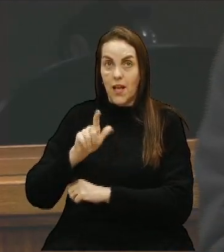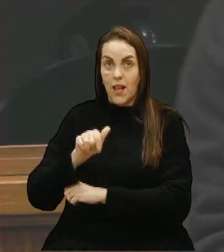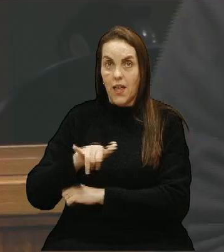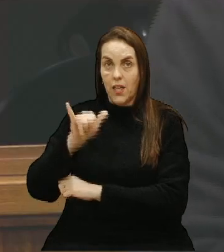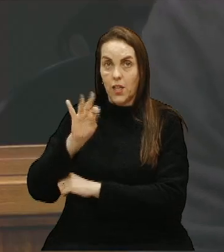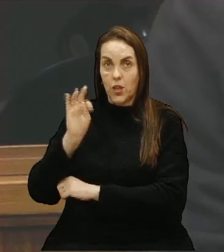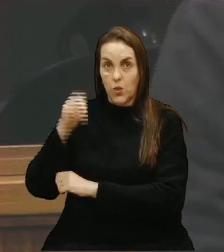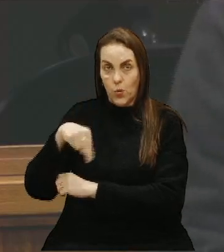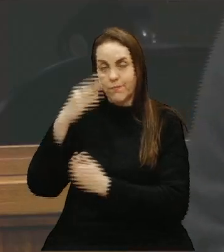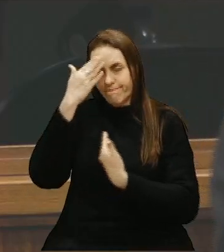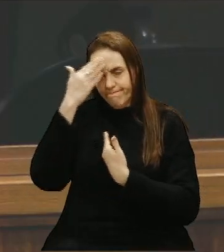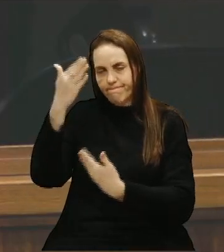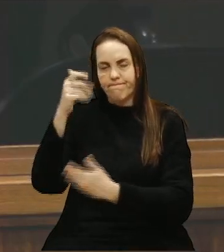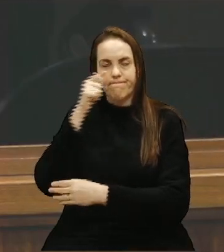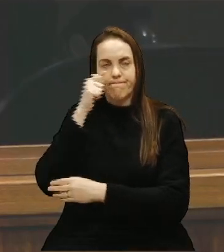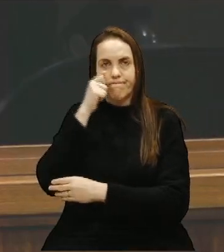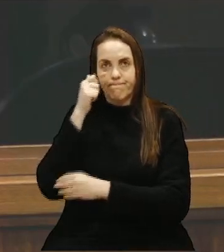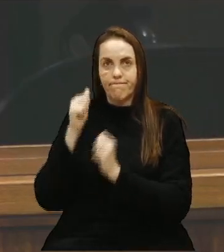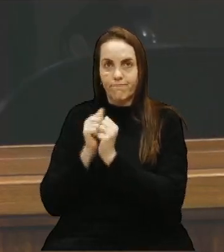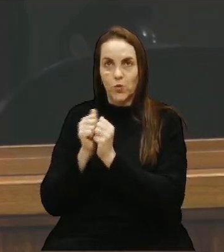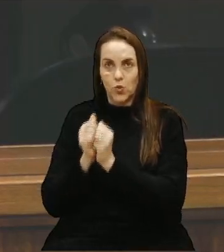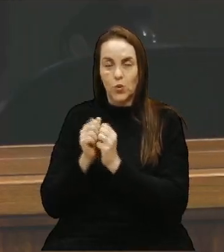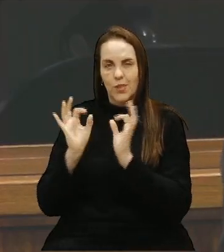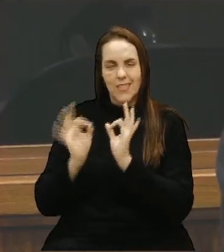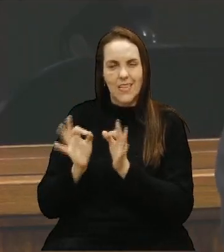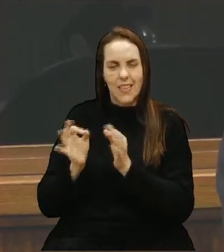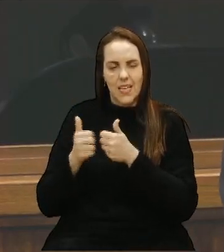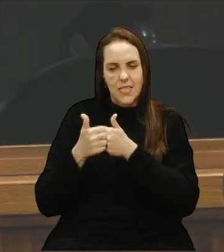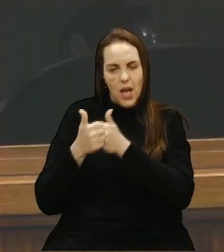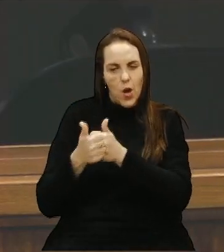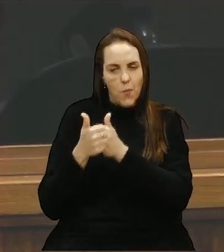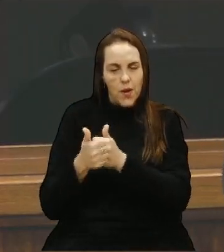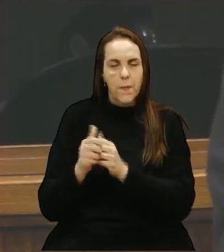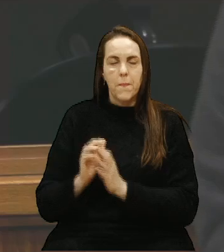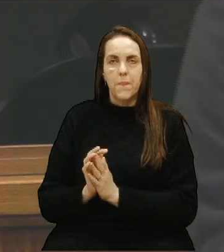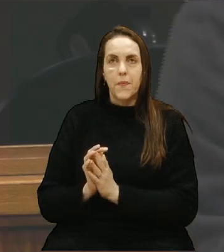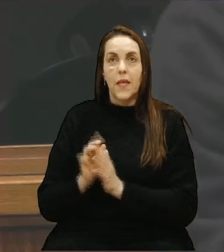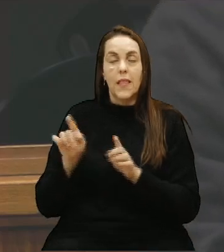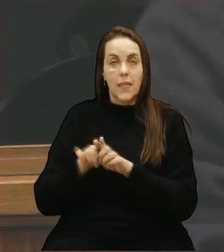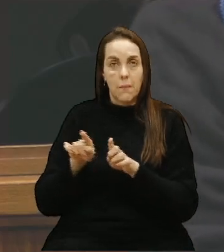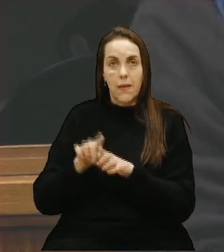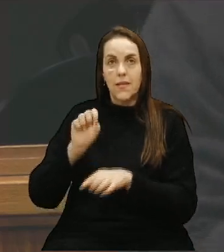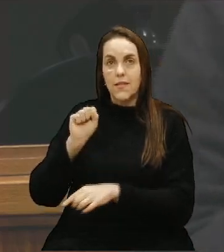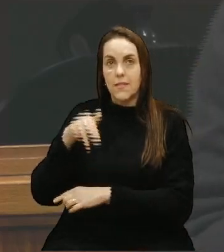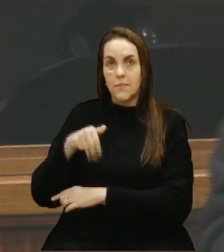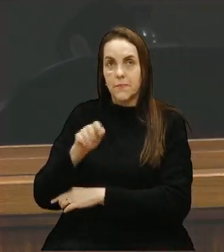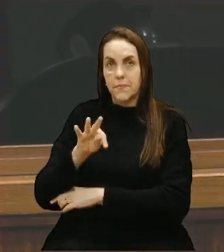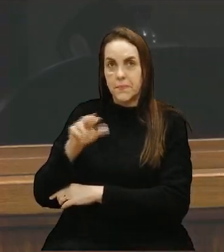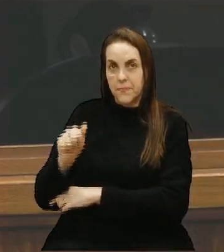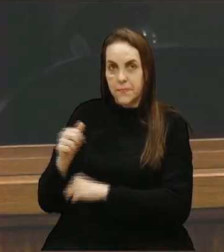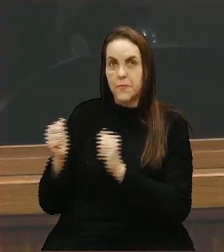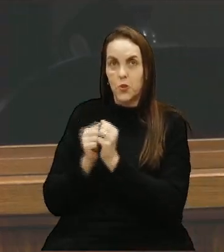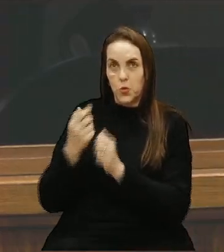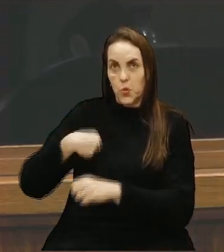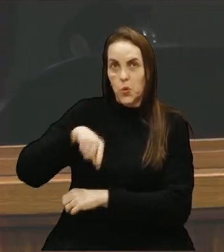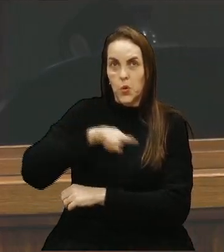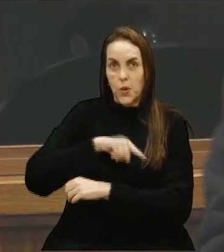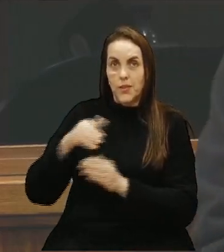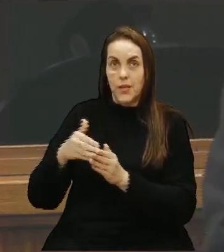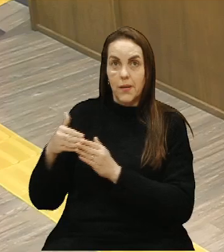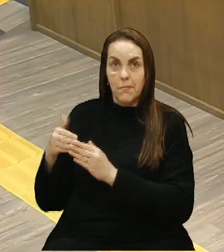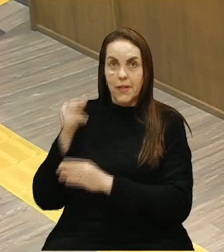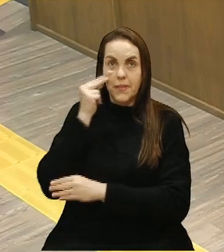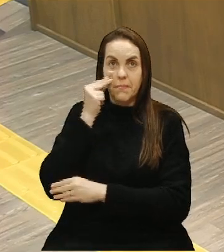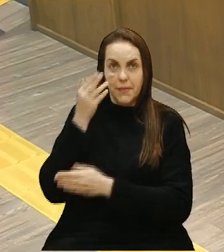pela presença, tenho certeza que está nos acompanhando. Ele pediu uma parte. E também a Samanta esteve com a gente. Vereador Libardi, sua parte já, de